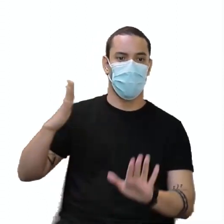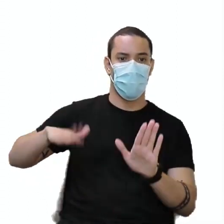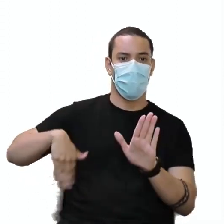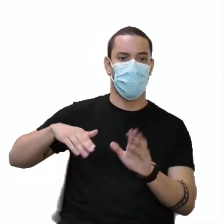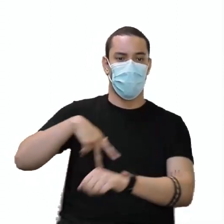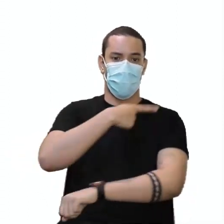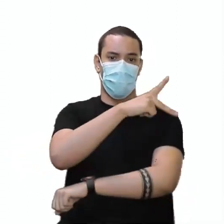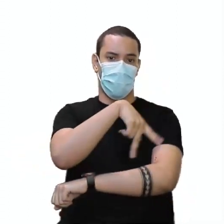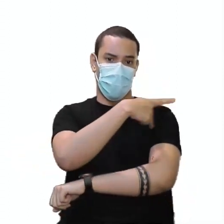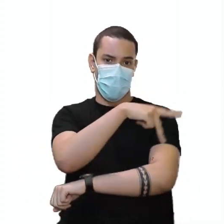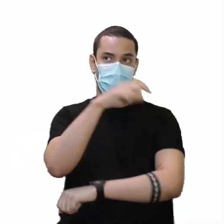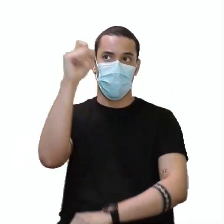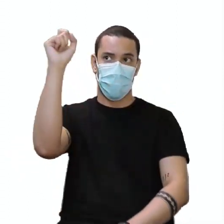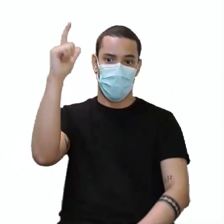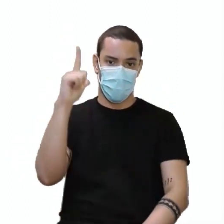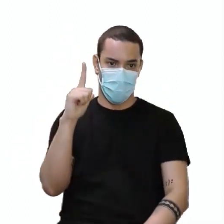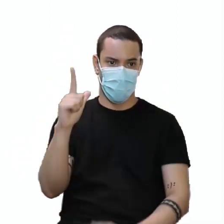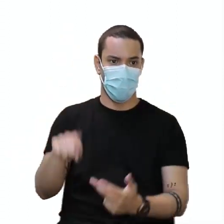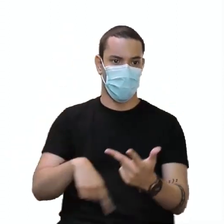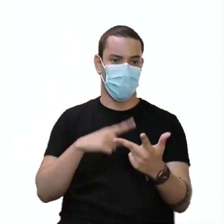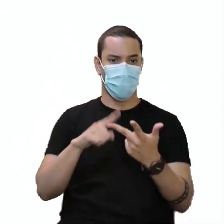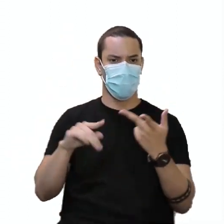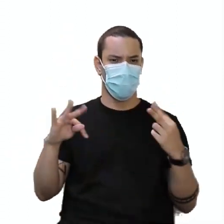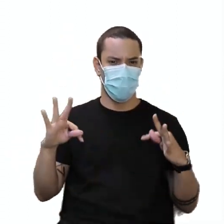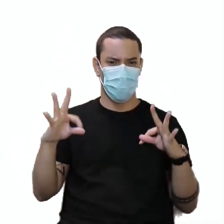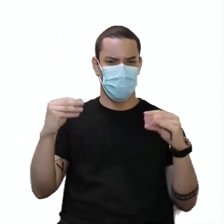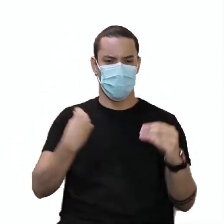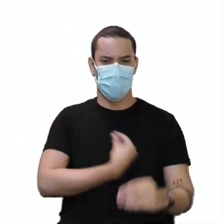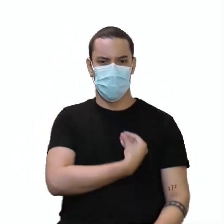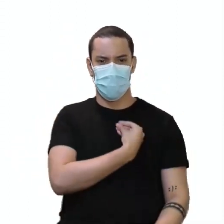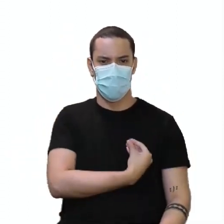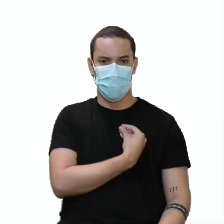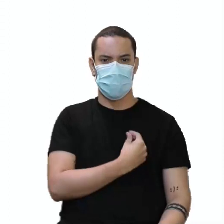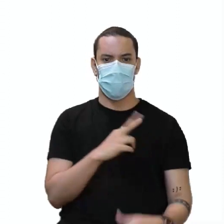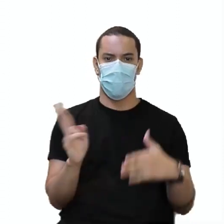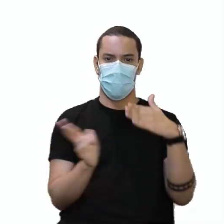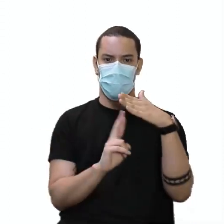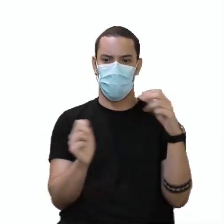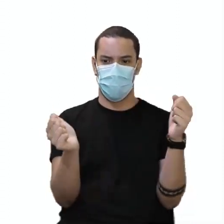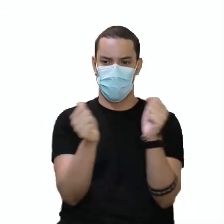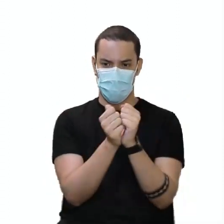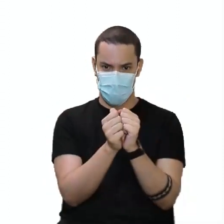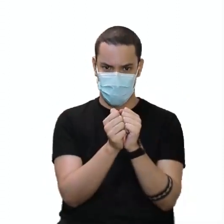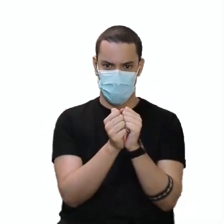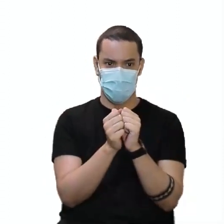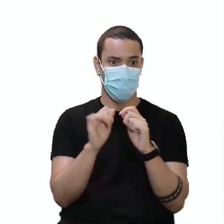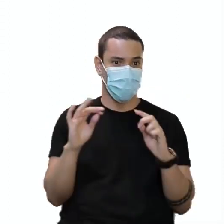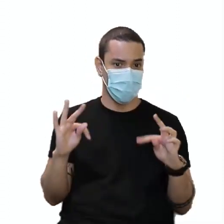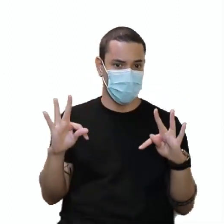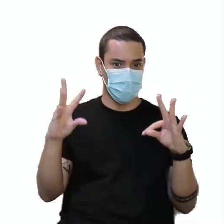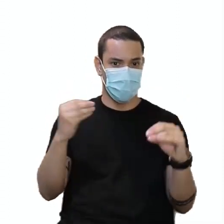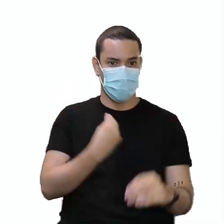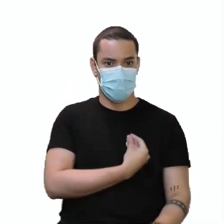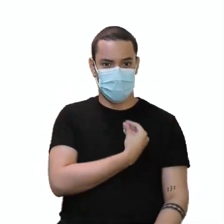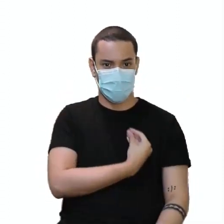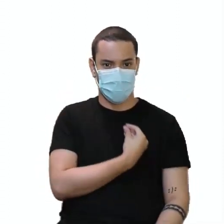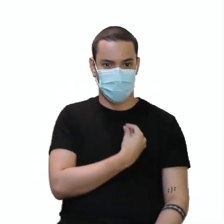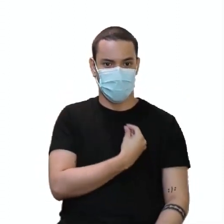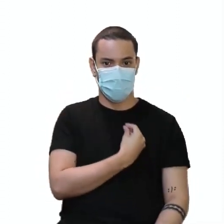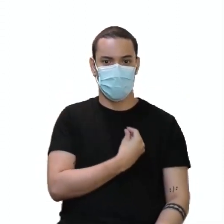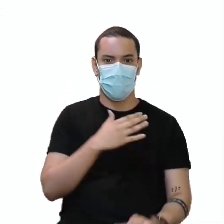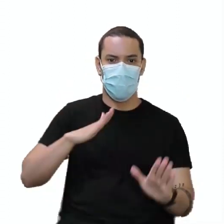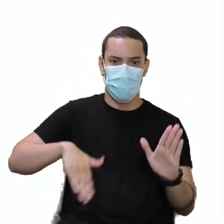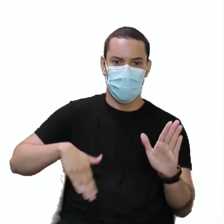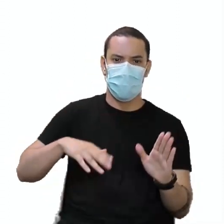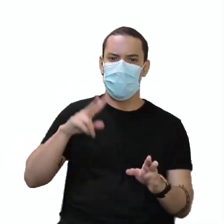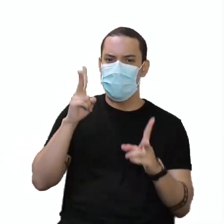ensolarado. Na C, todos estavam em um parque num dia ensolarado. Na D, todos estavam em um parque. Perceba